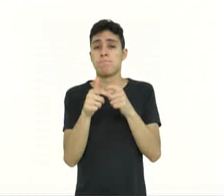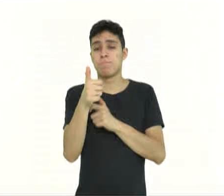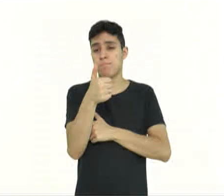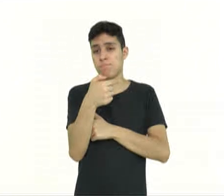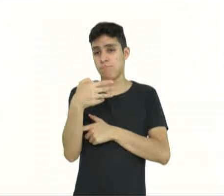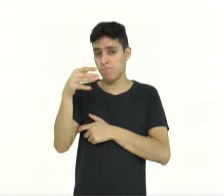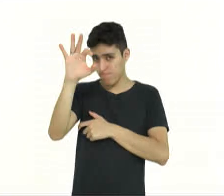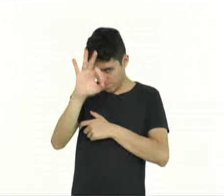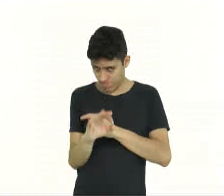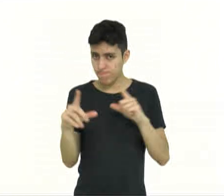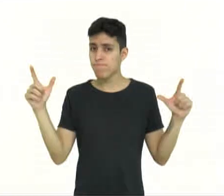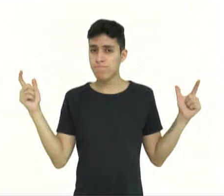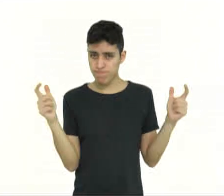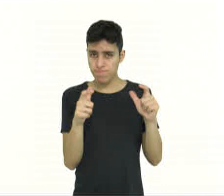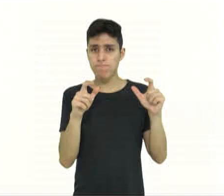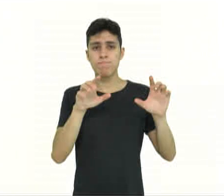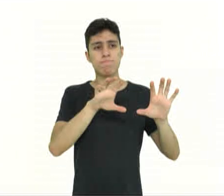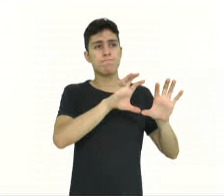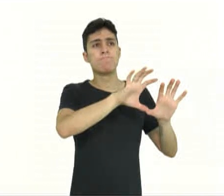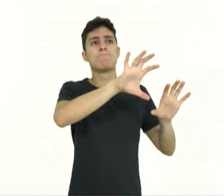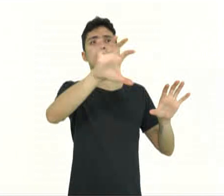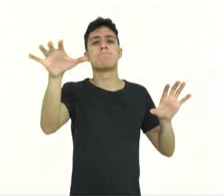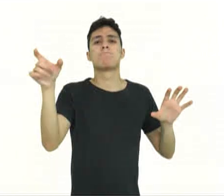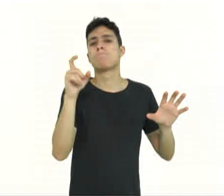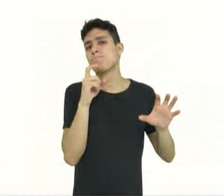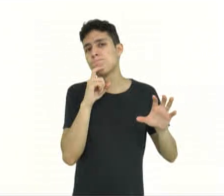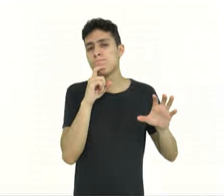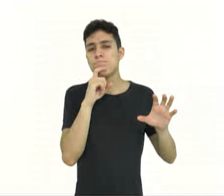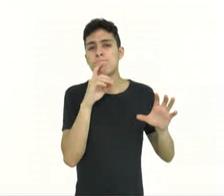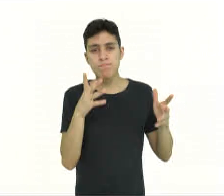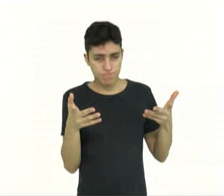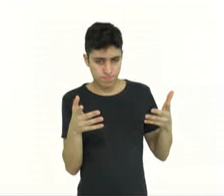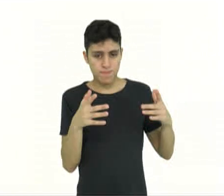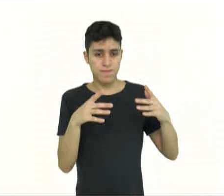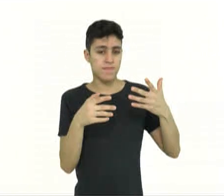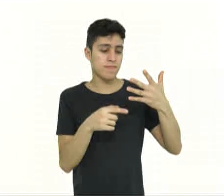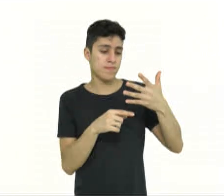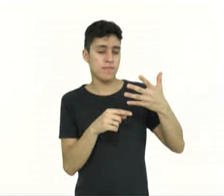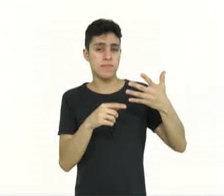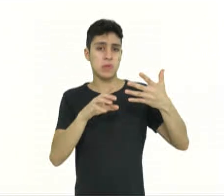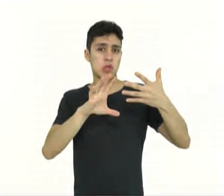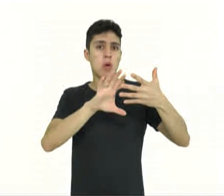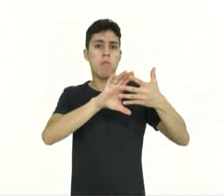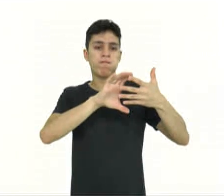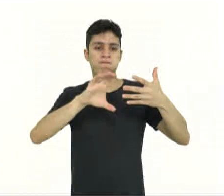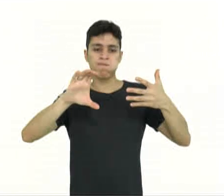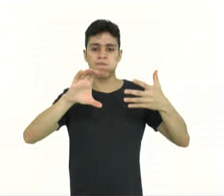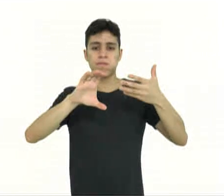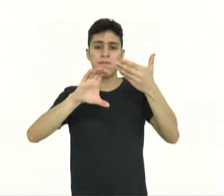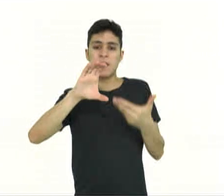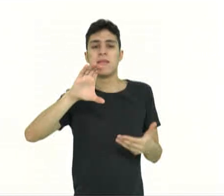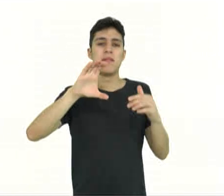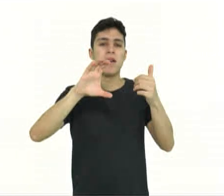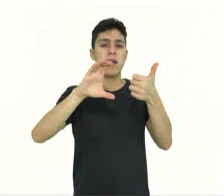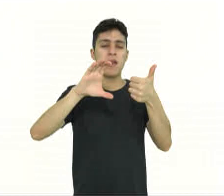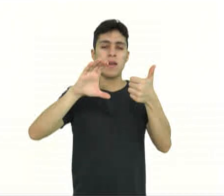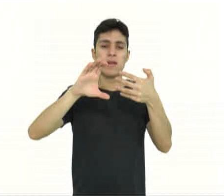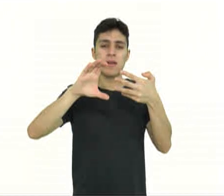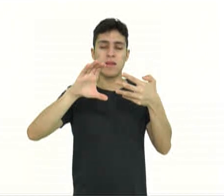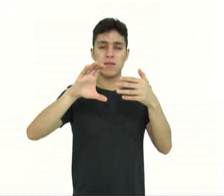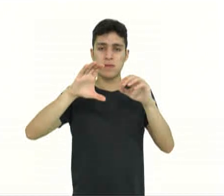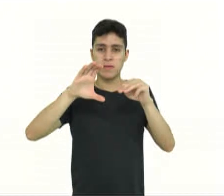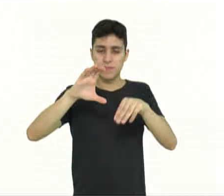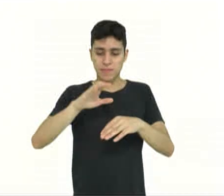14%, né, 40% mais fina do que ela era. A Antártida perdeu 3 km²